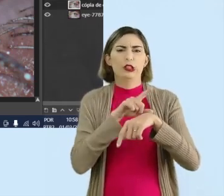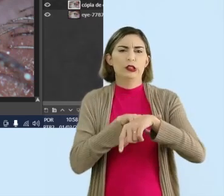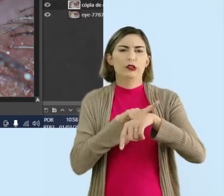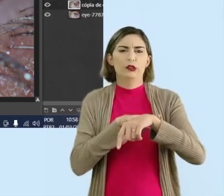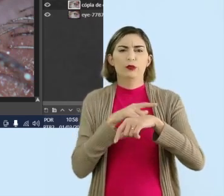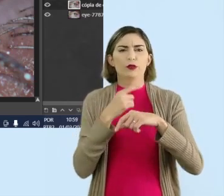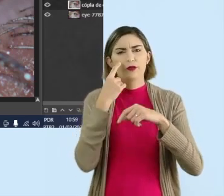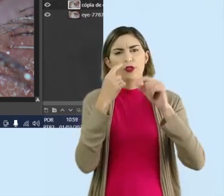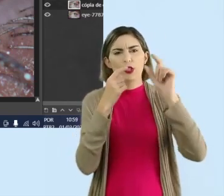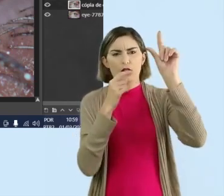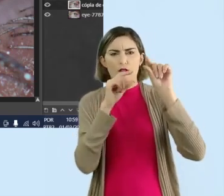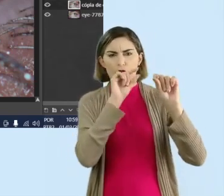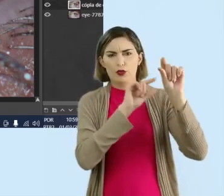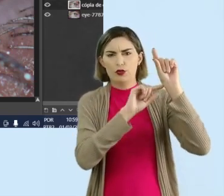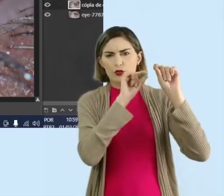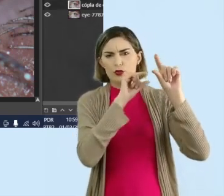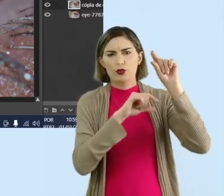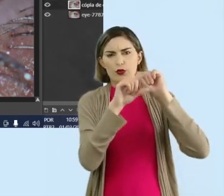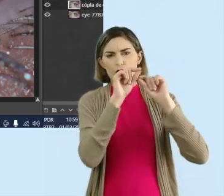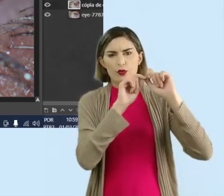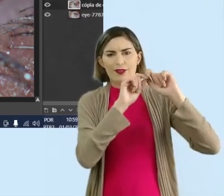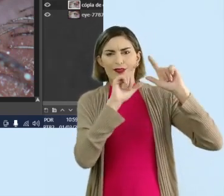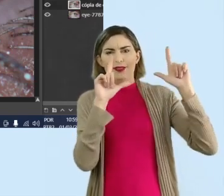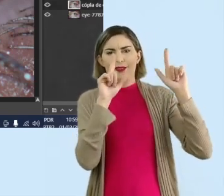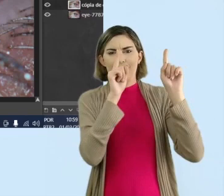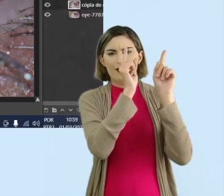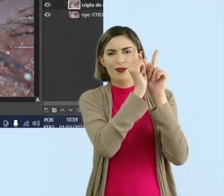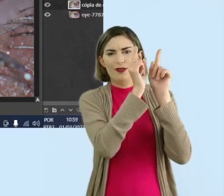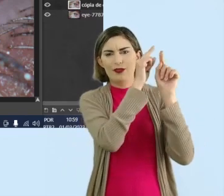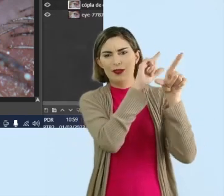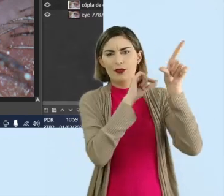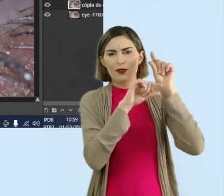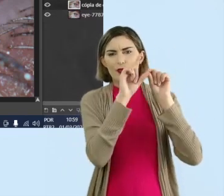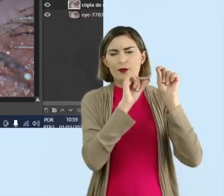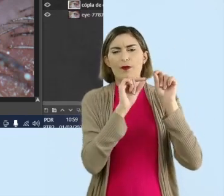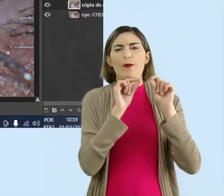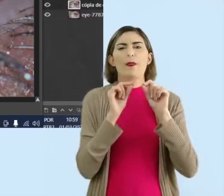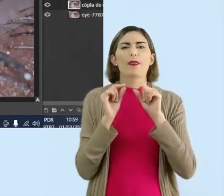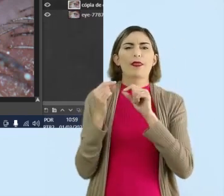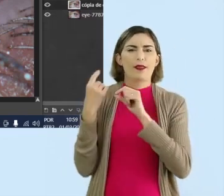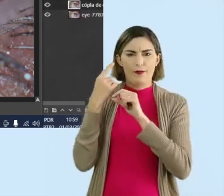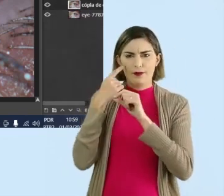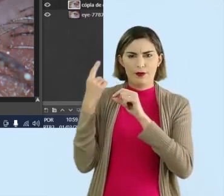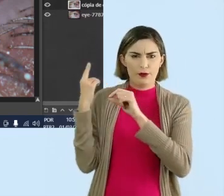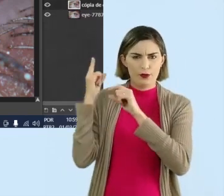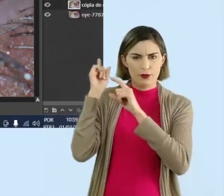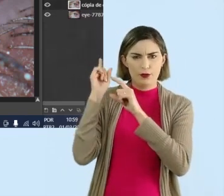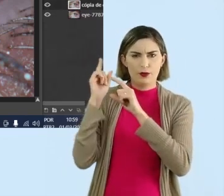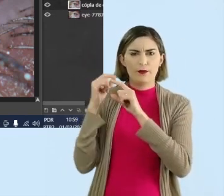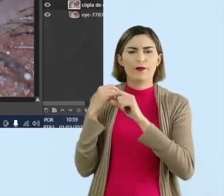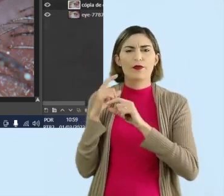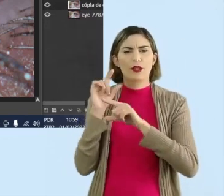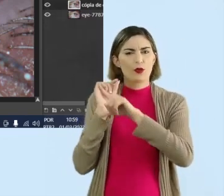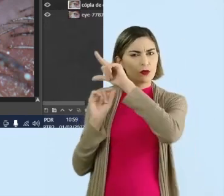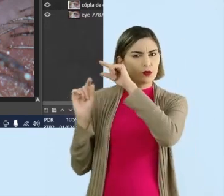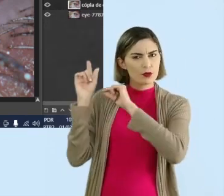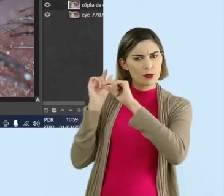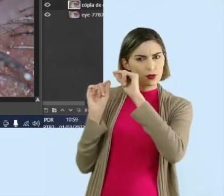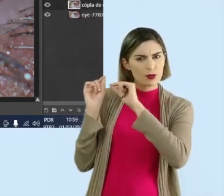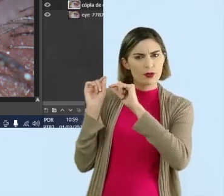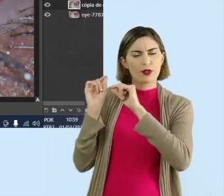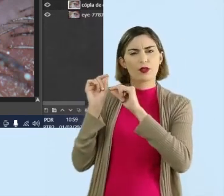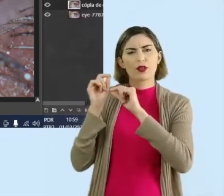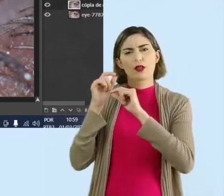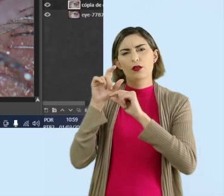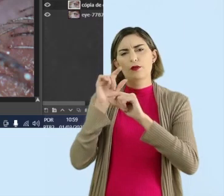livre, clico nela e observe que eu tenho que dar o comando subtrair da seleção. Fazer uma inserção, subtrair da seleção atual,